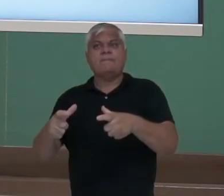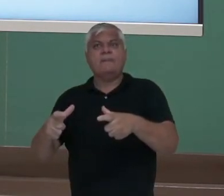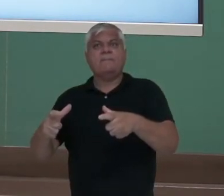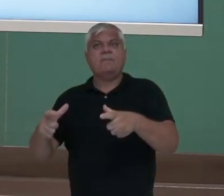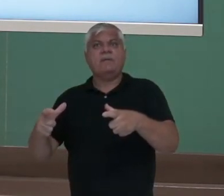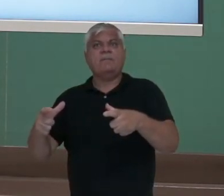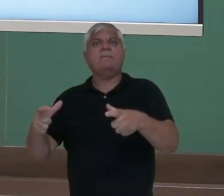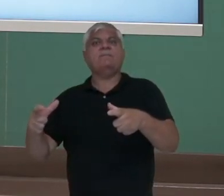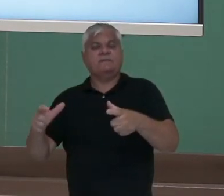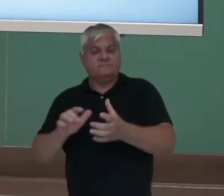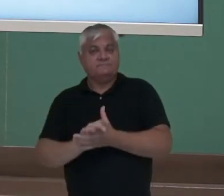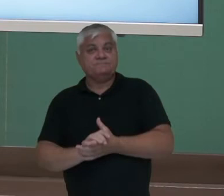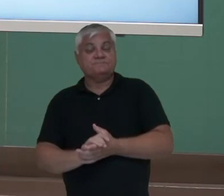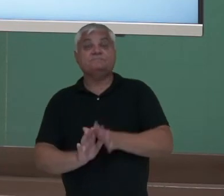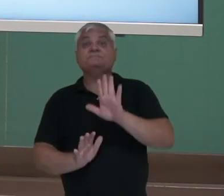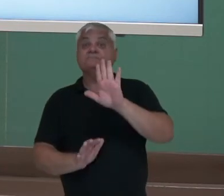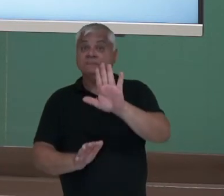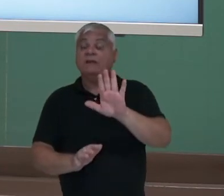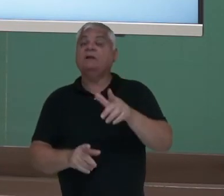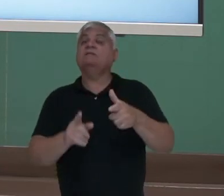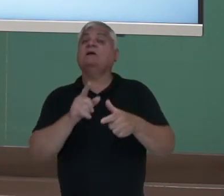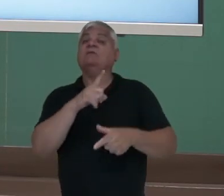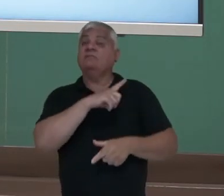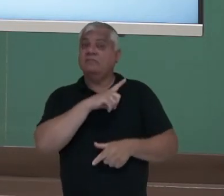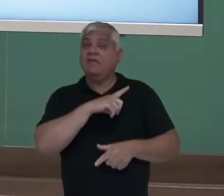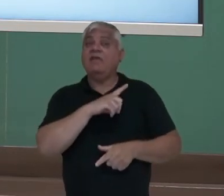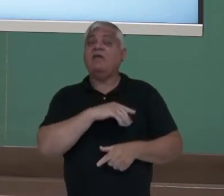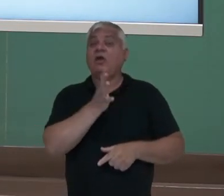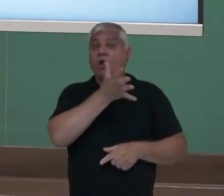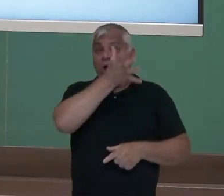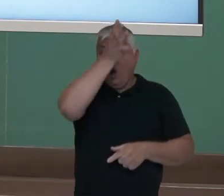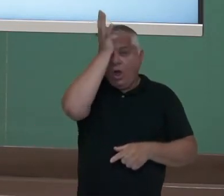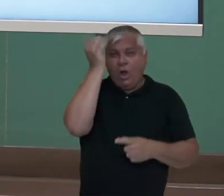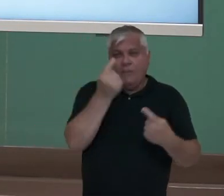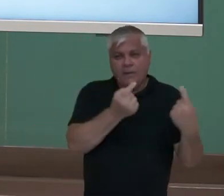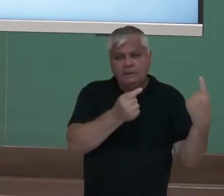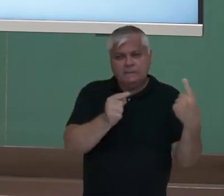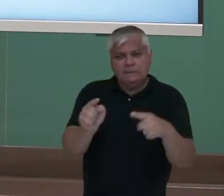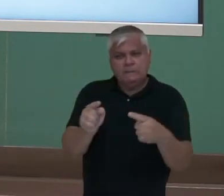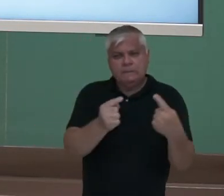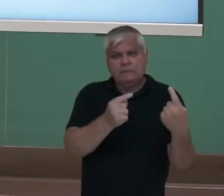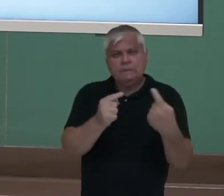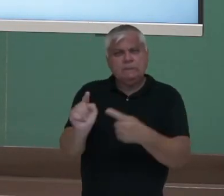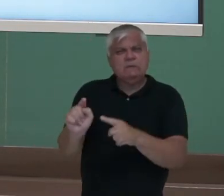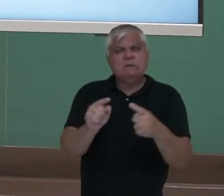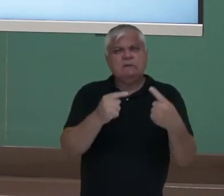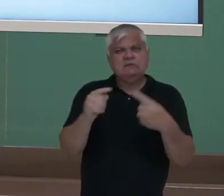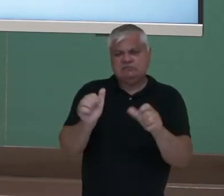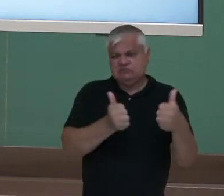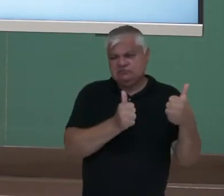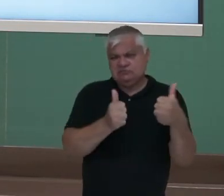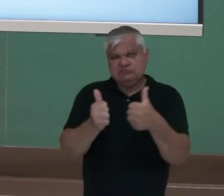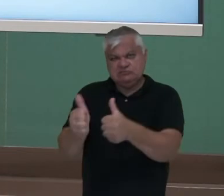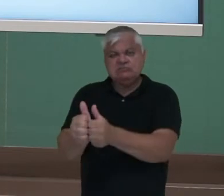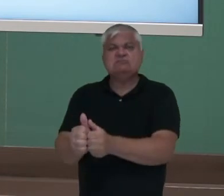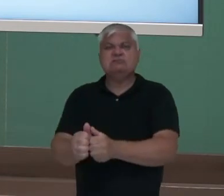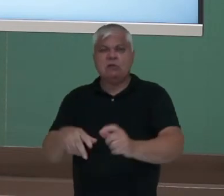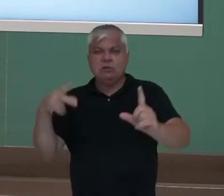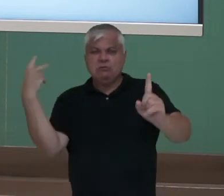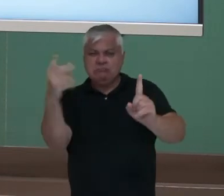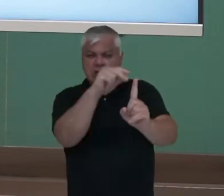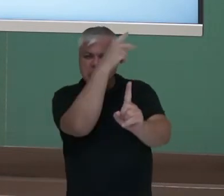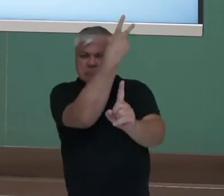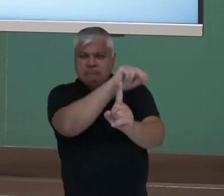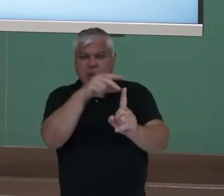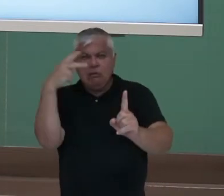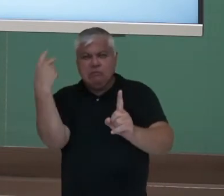mais frequente. E isso também vai ter a perseguição, né, dos cristãos nos espetáculos públicos, jogado